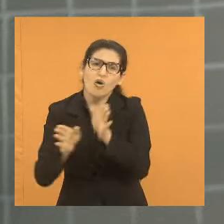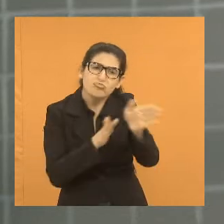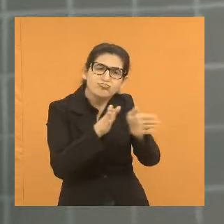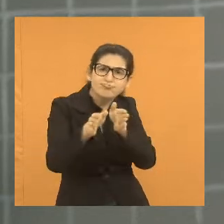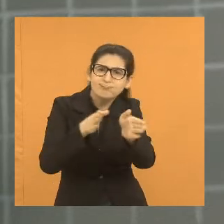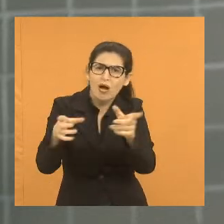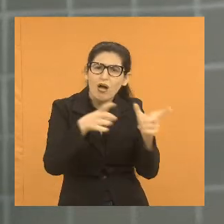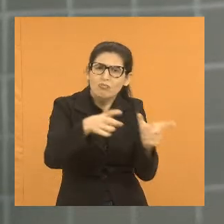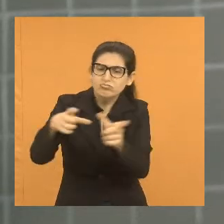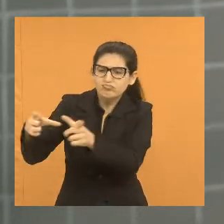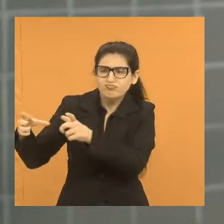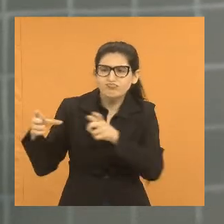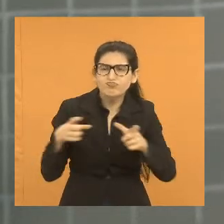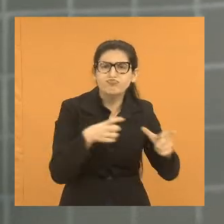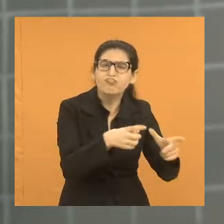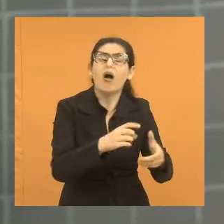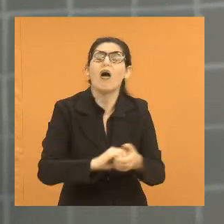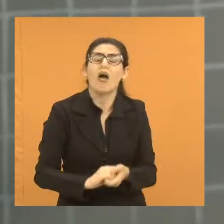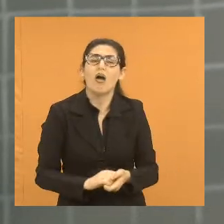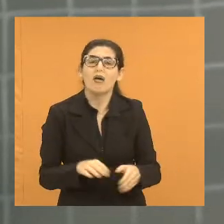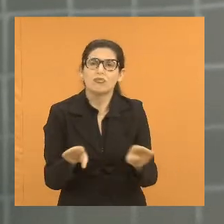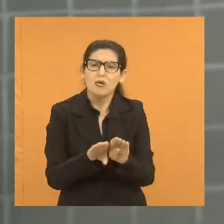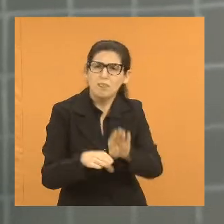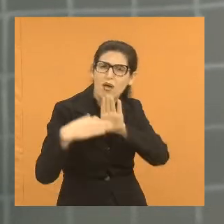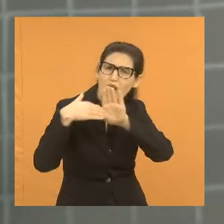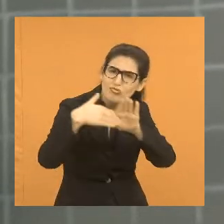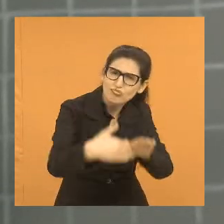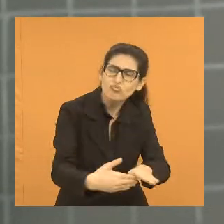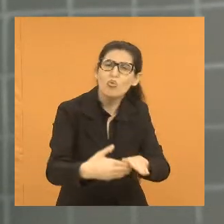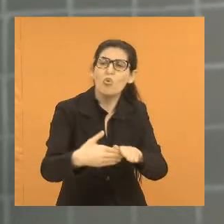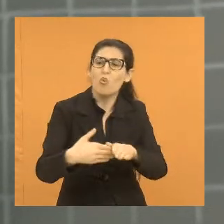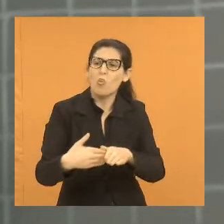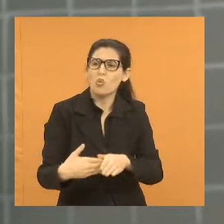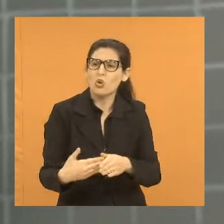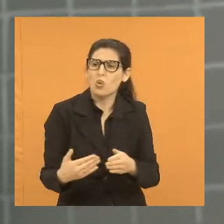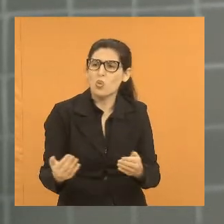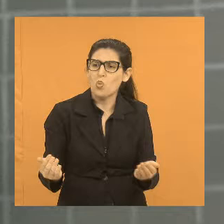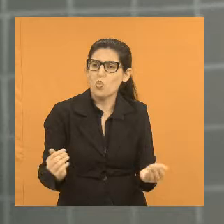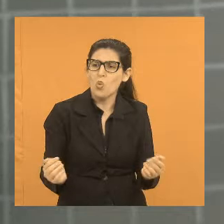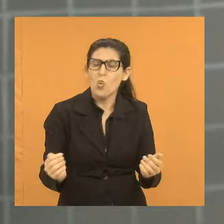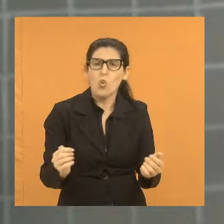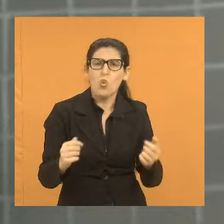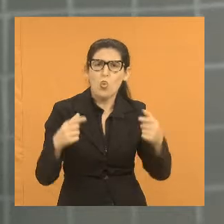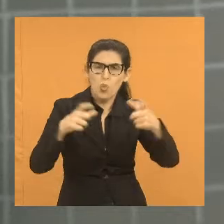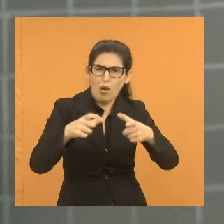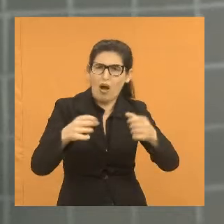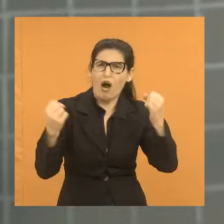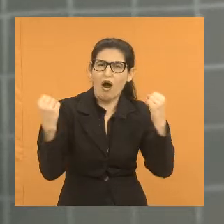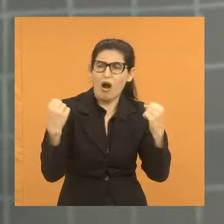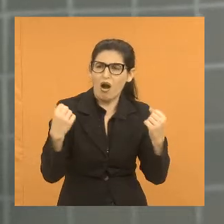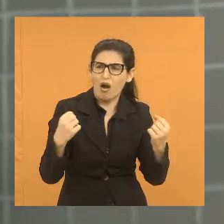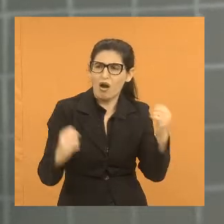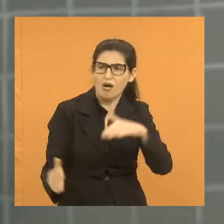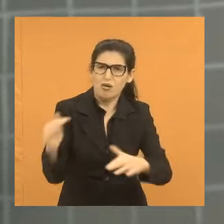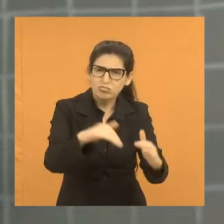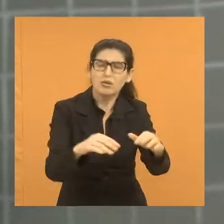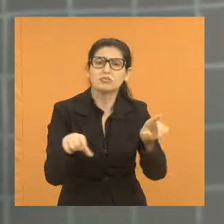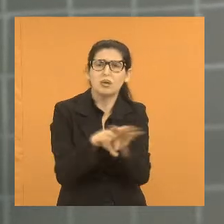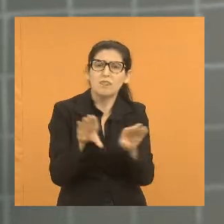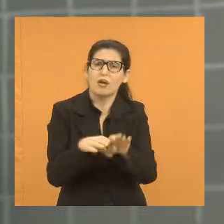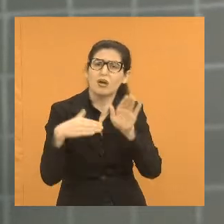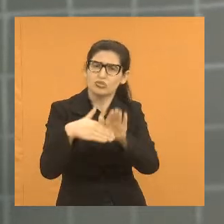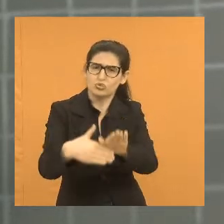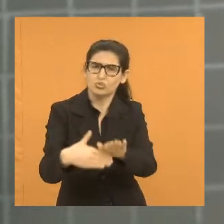atendendo à solicitação de associações, de clubes, dos serviços sociais